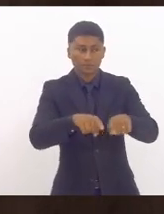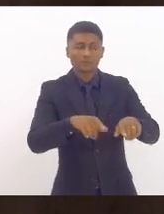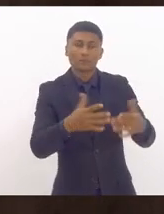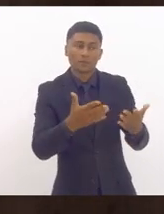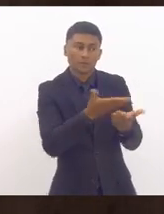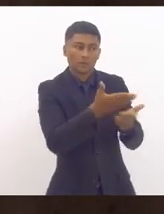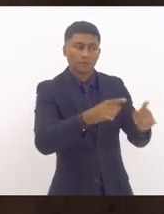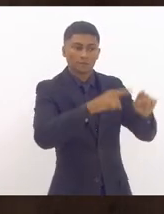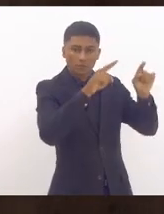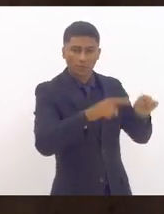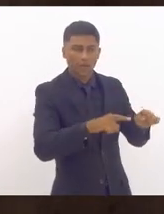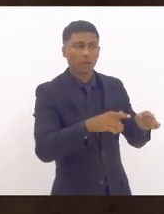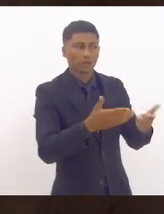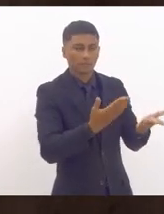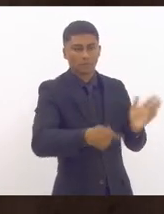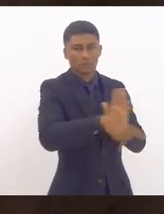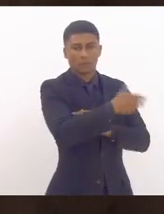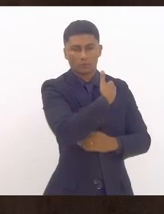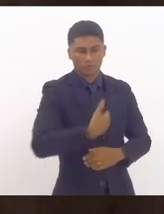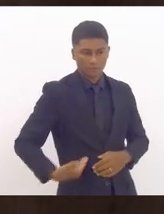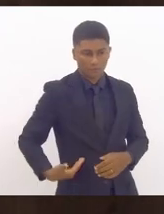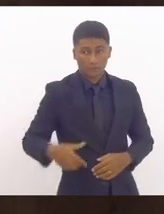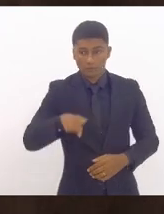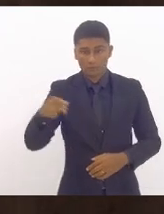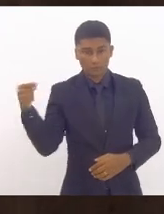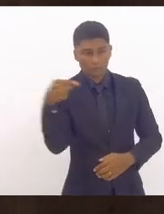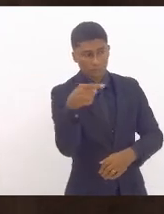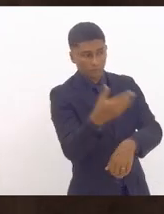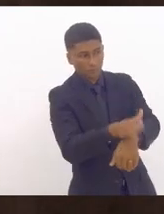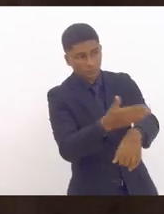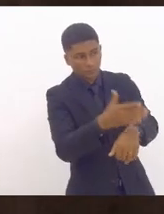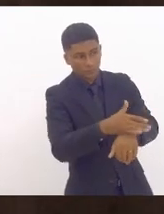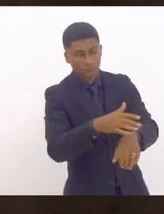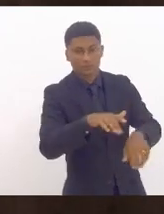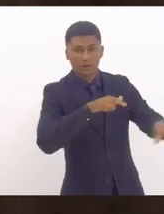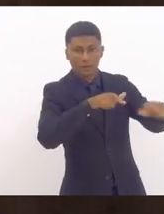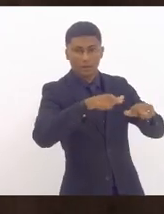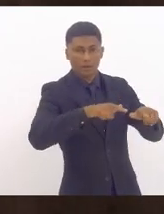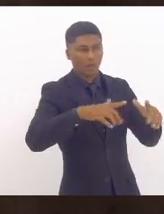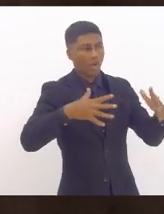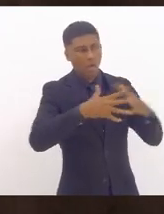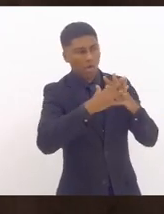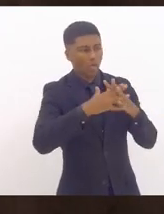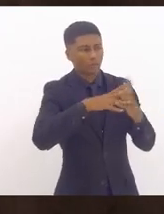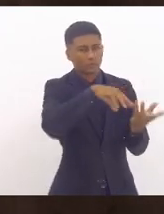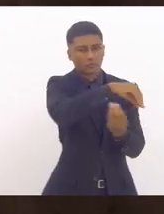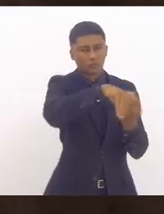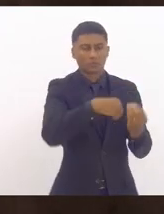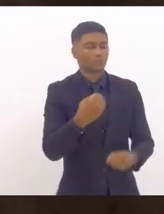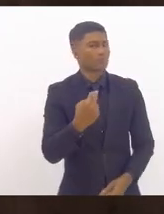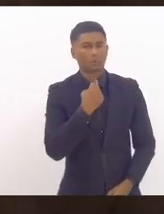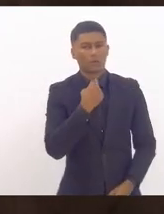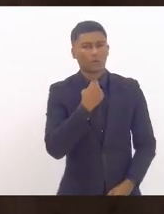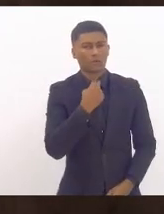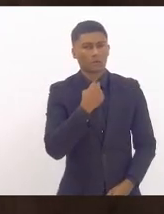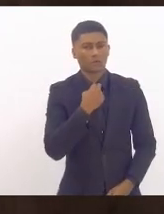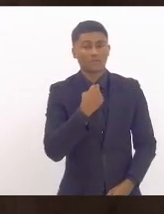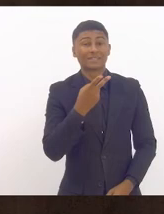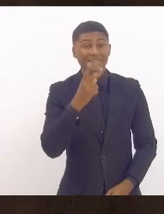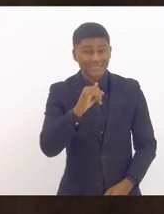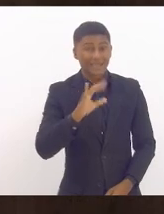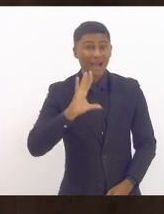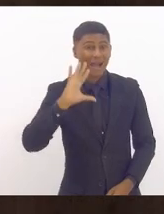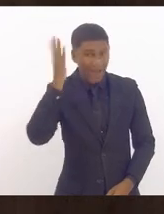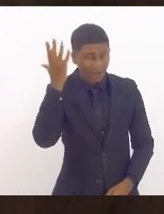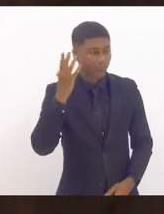servidor público pelo residente. Caso isso ocorra, o resultado será a precarização do trabalho de